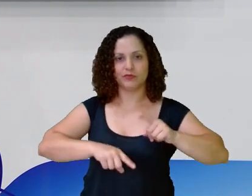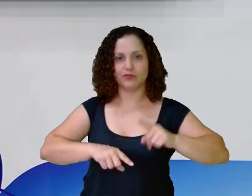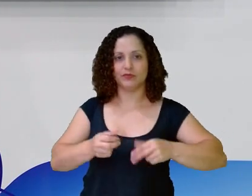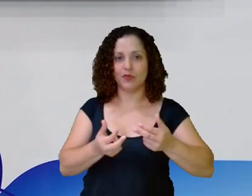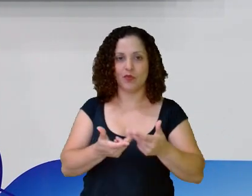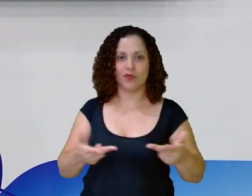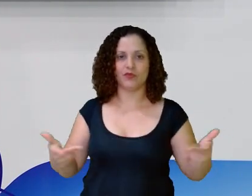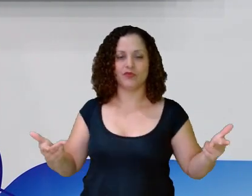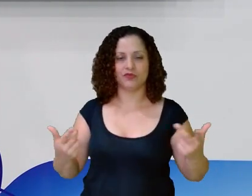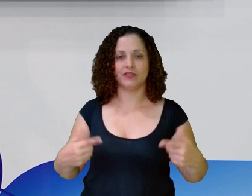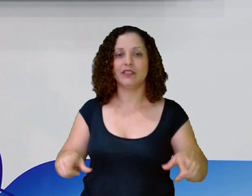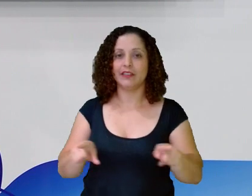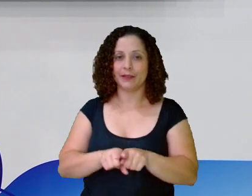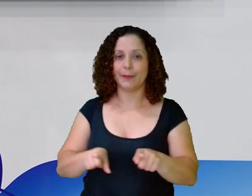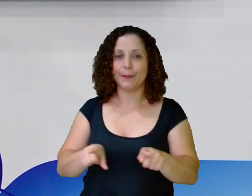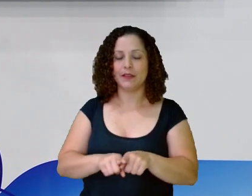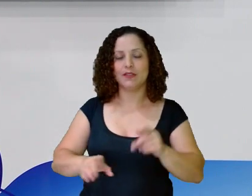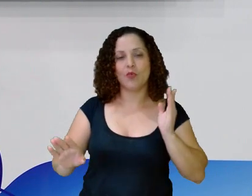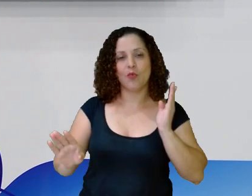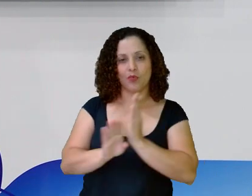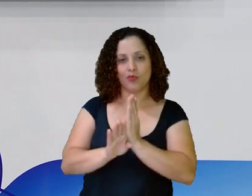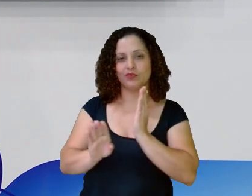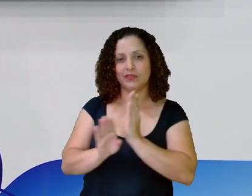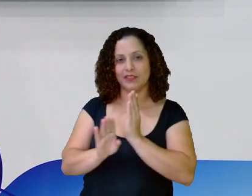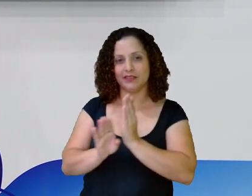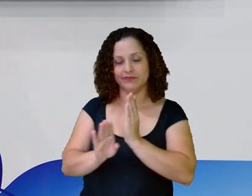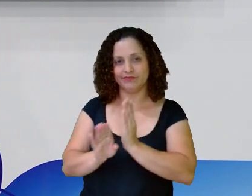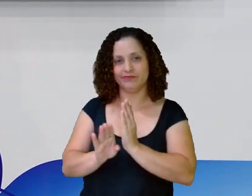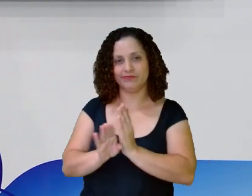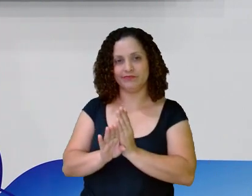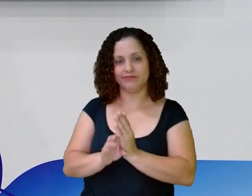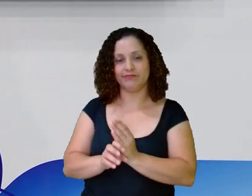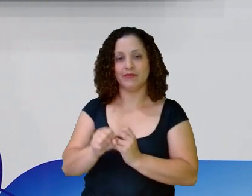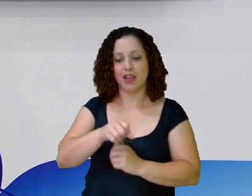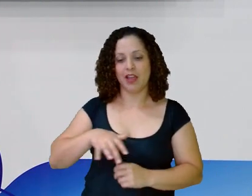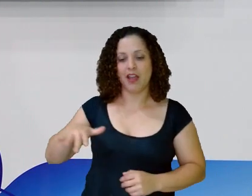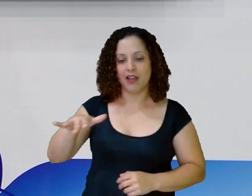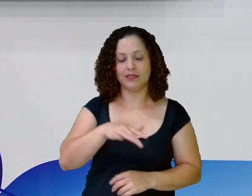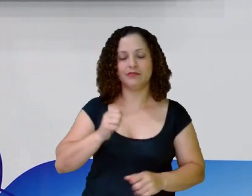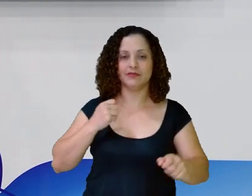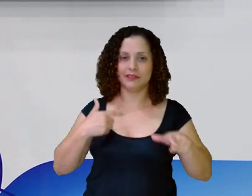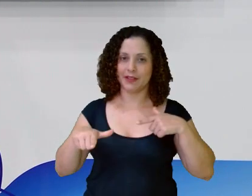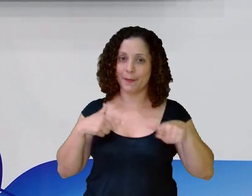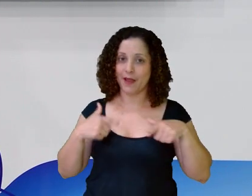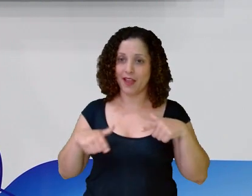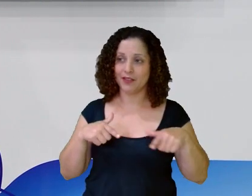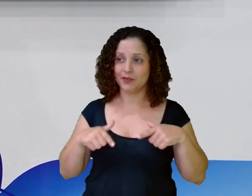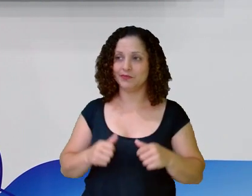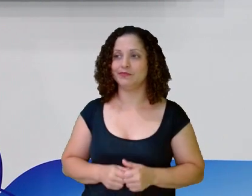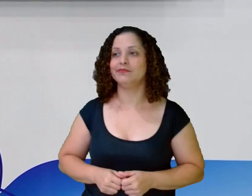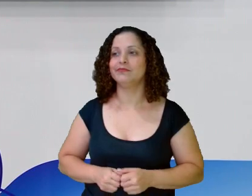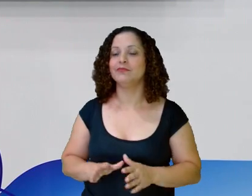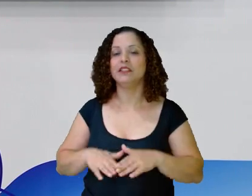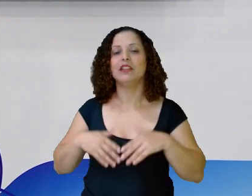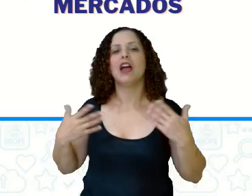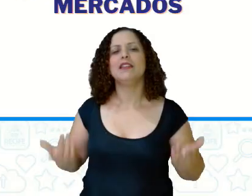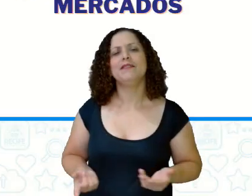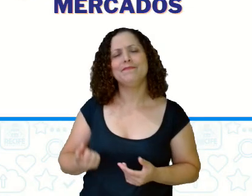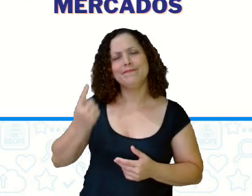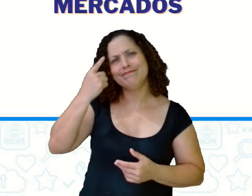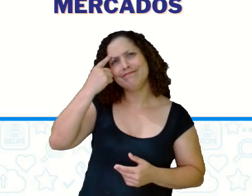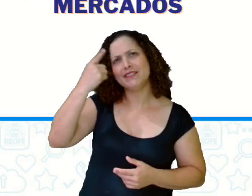encontra como atividades principais aí do trabalho. E aí, quando eu penso no